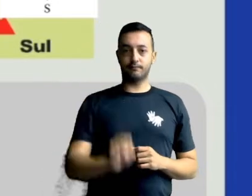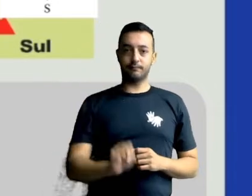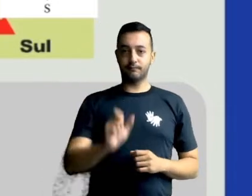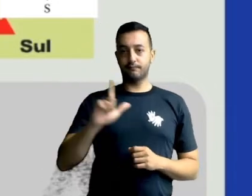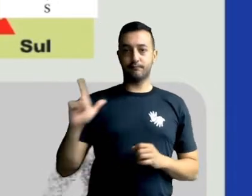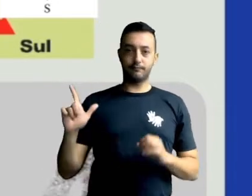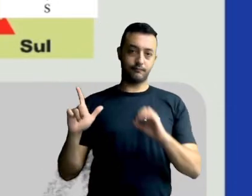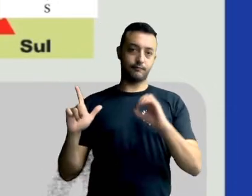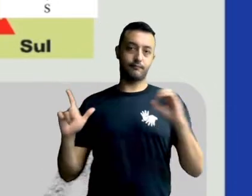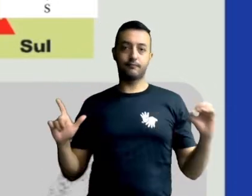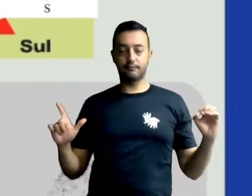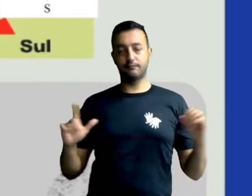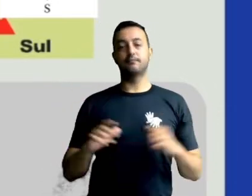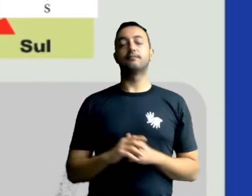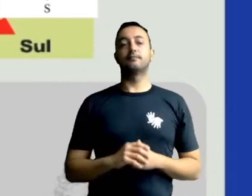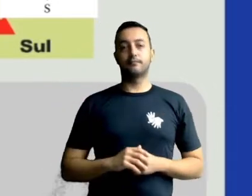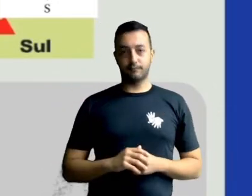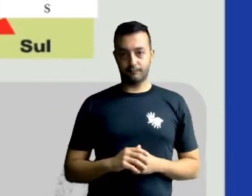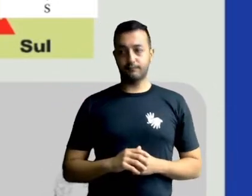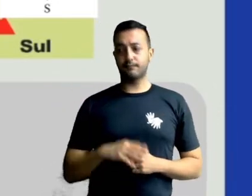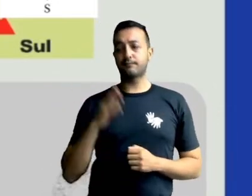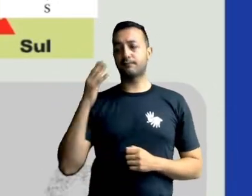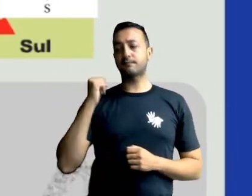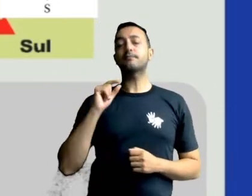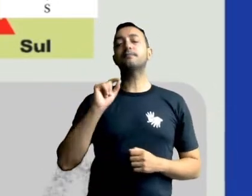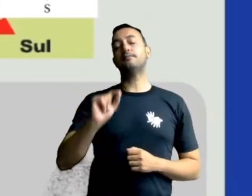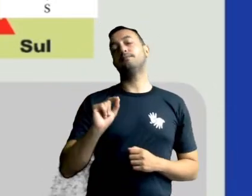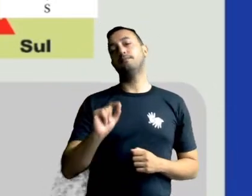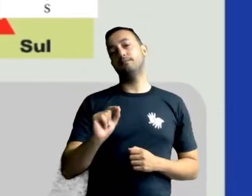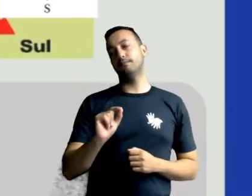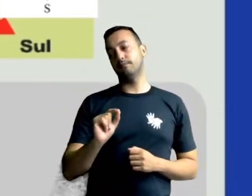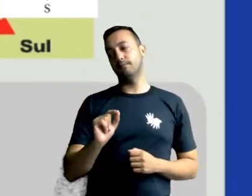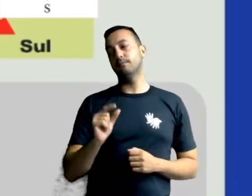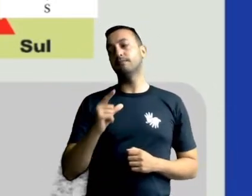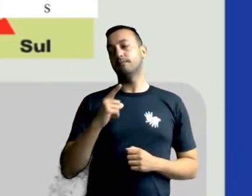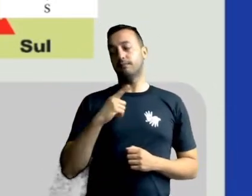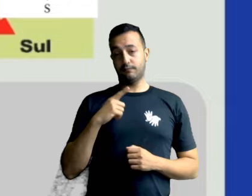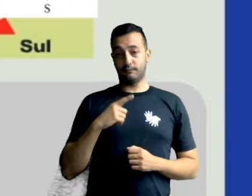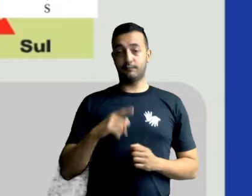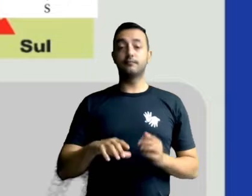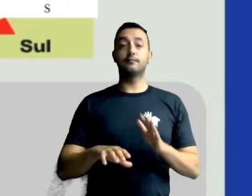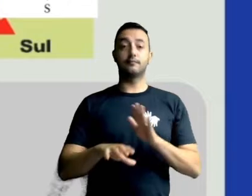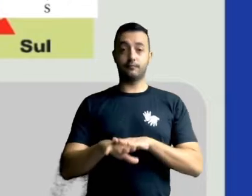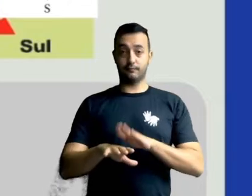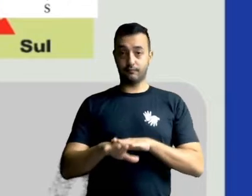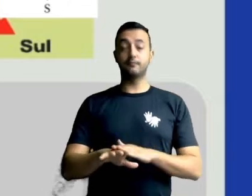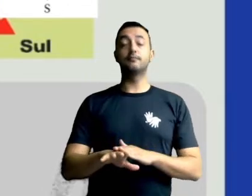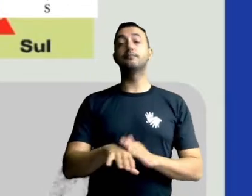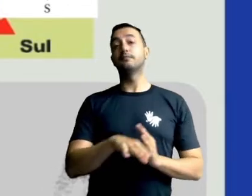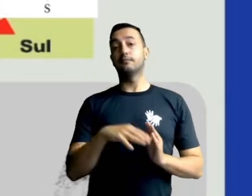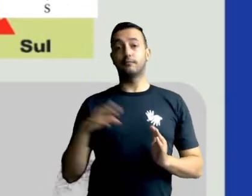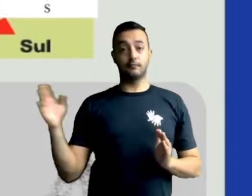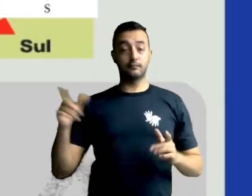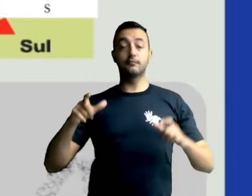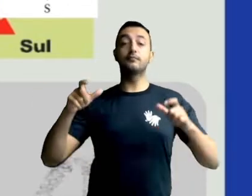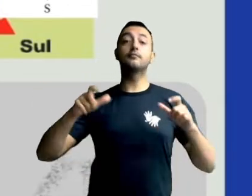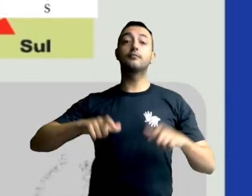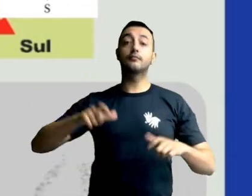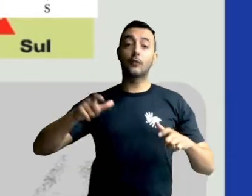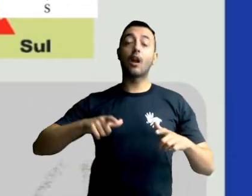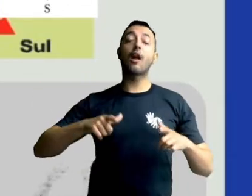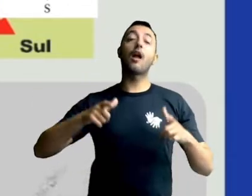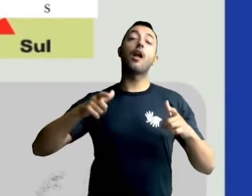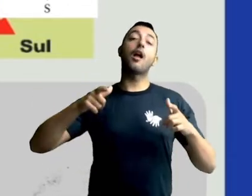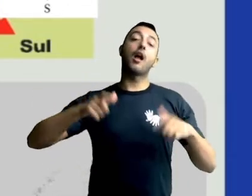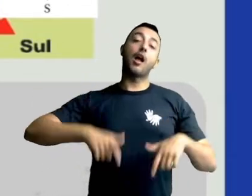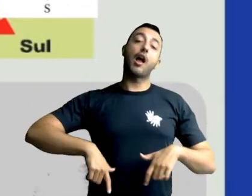o sul, o leste e o oeste. A gente sabe que, apontando o braço direito para o lugar onde o